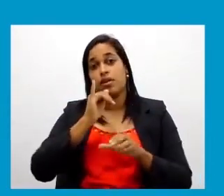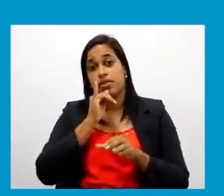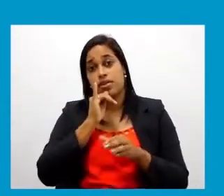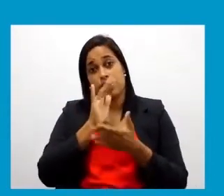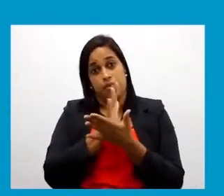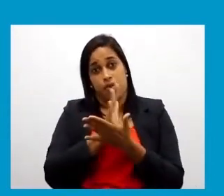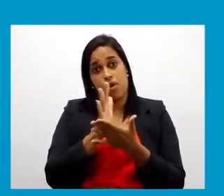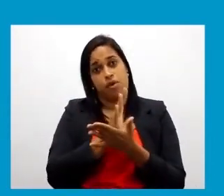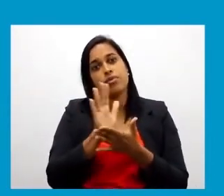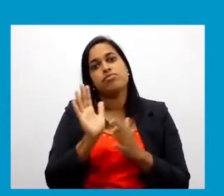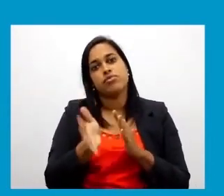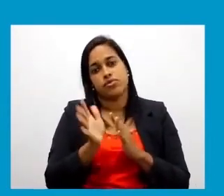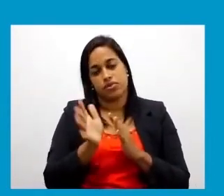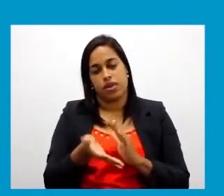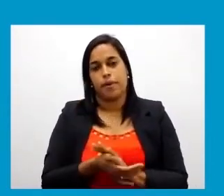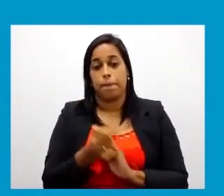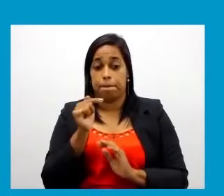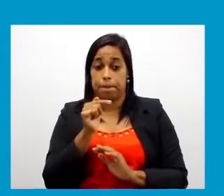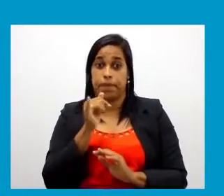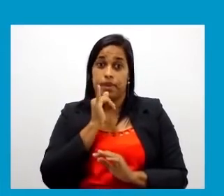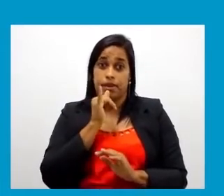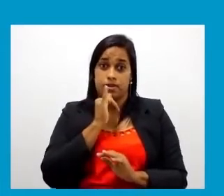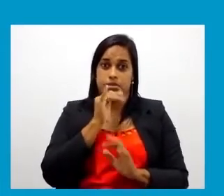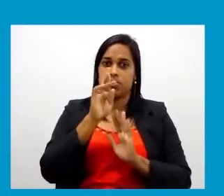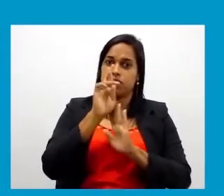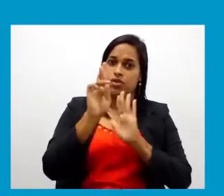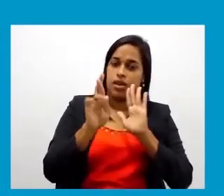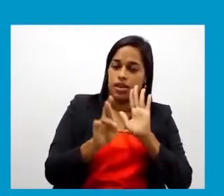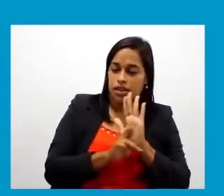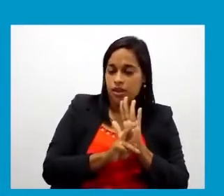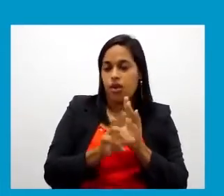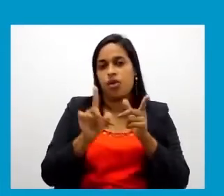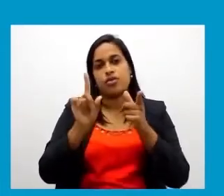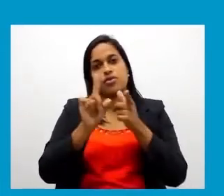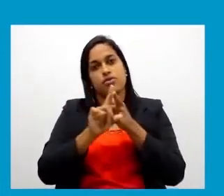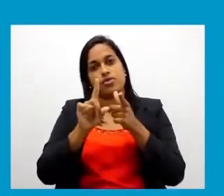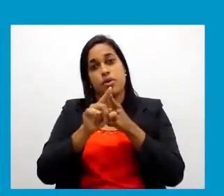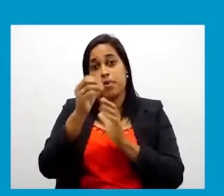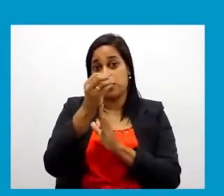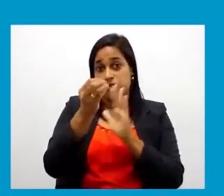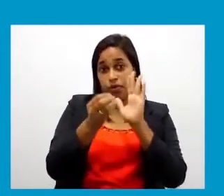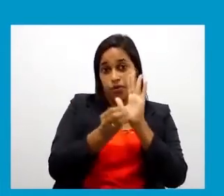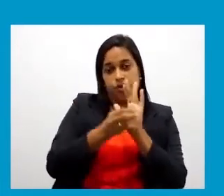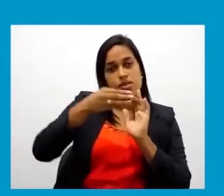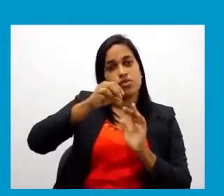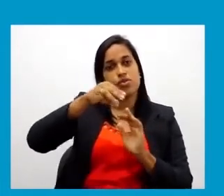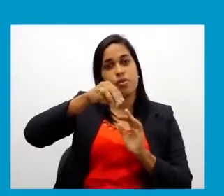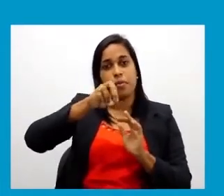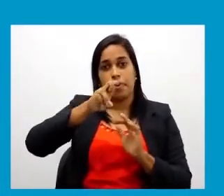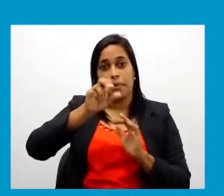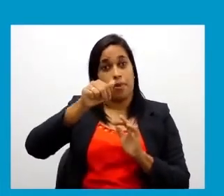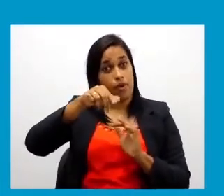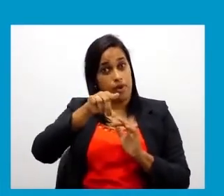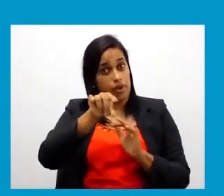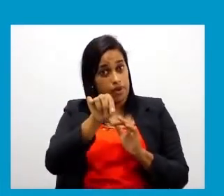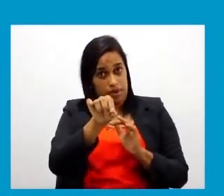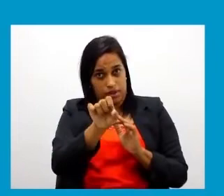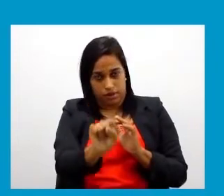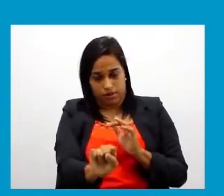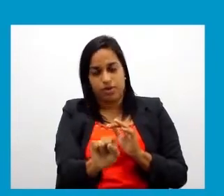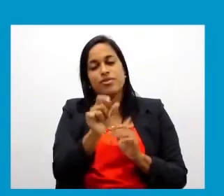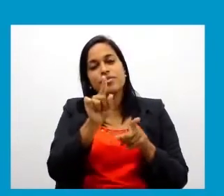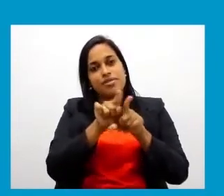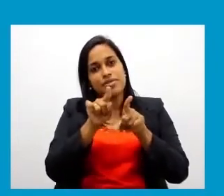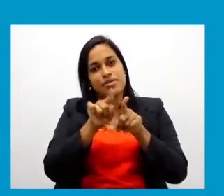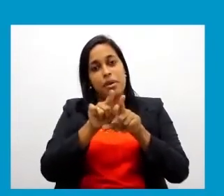alguns exemplos, a gente já tinha visto alguns, mas aqui estão os exemplos. Os relatórios, as circulares, o que são os memorandos, os boletins,